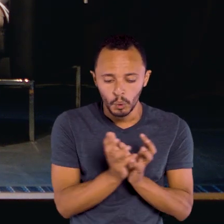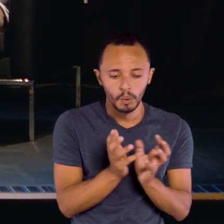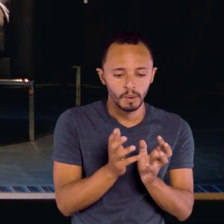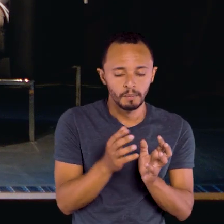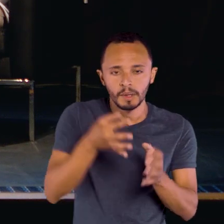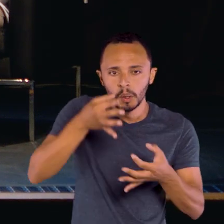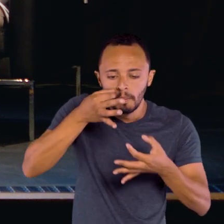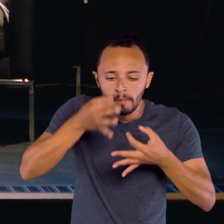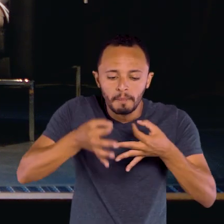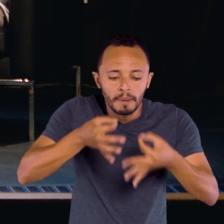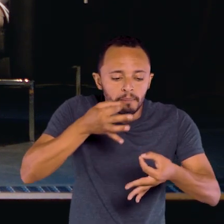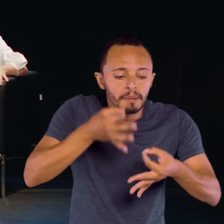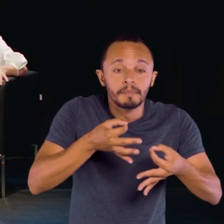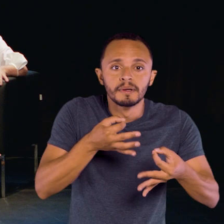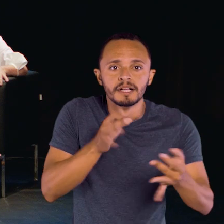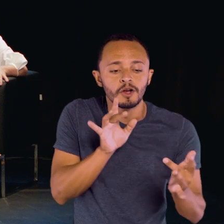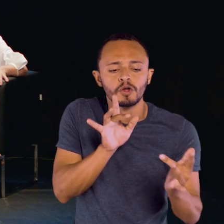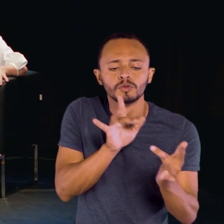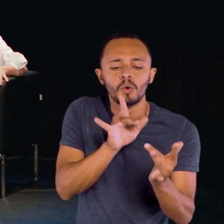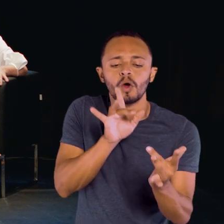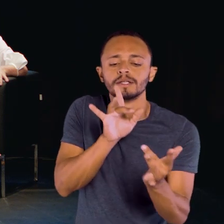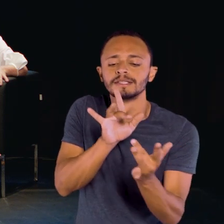Senhora.